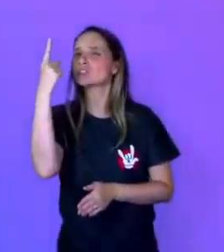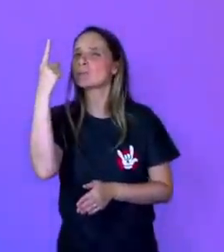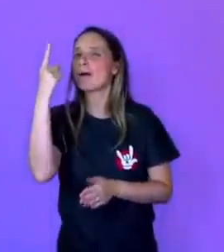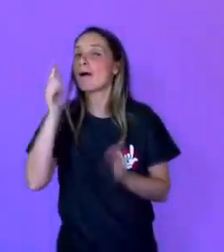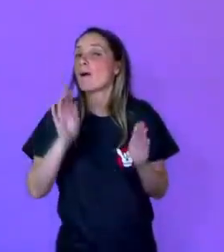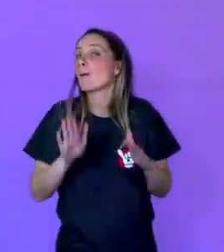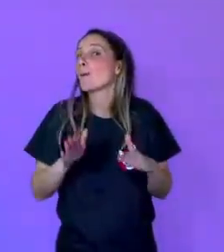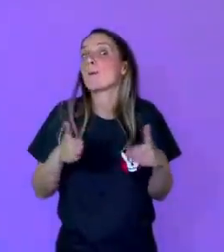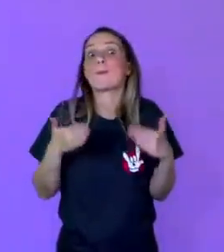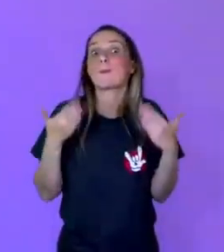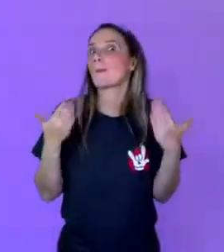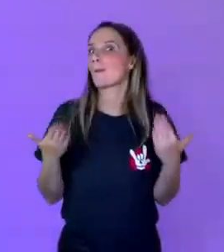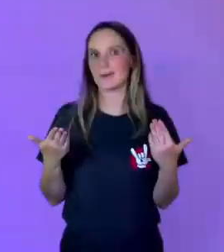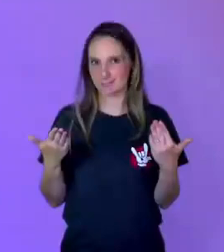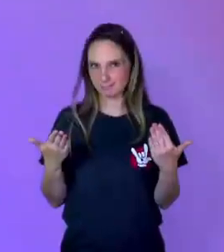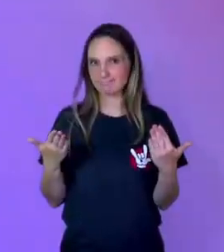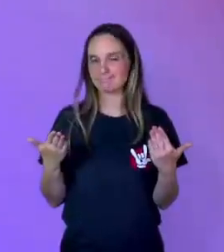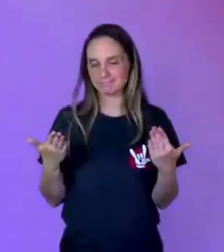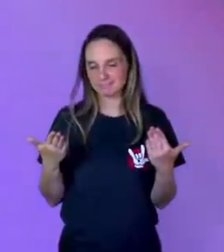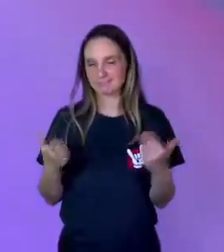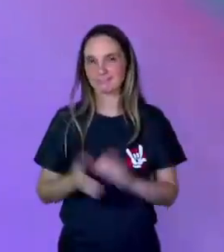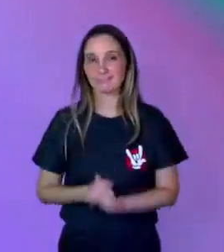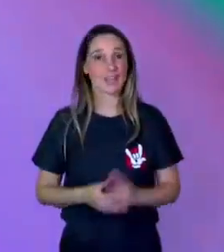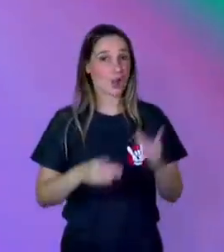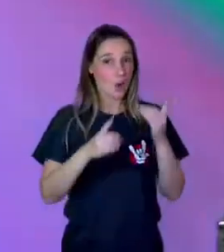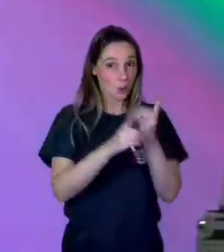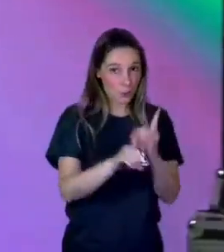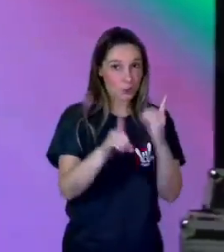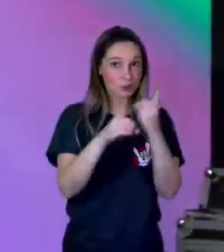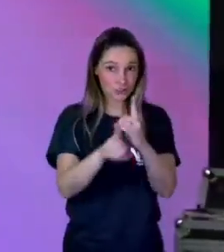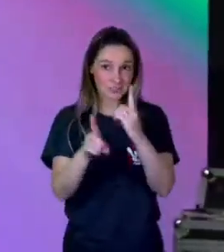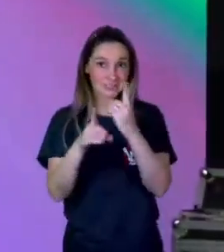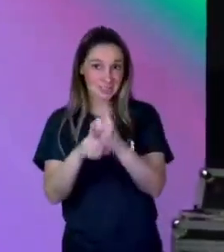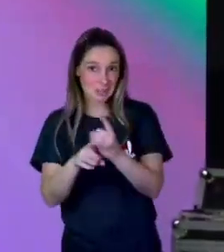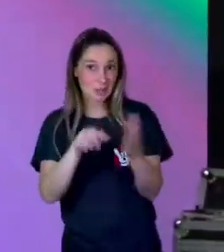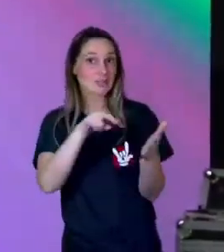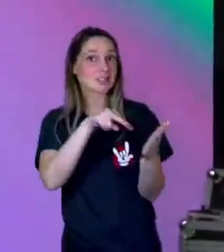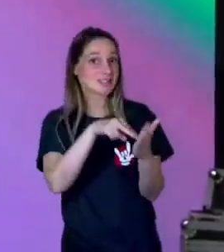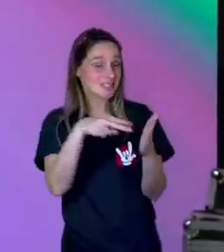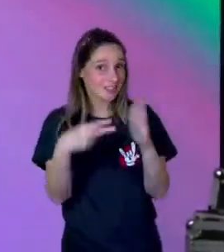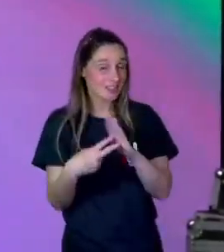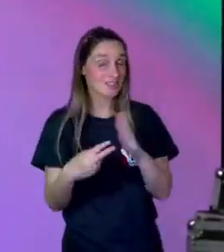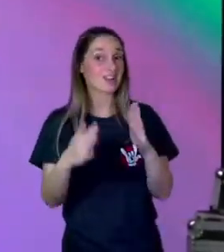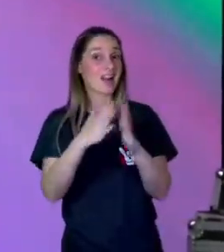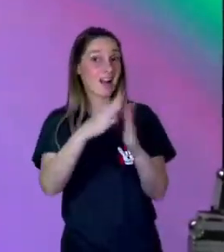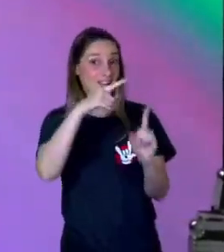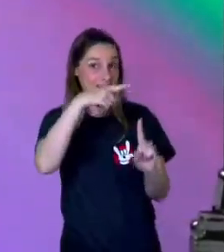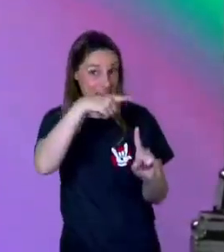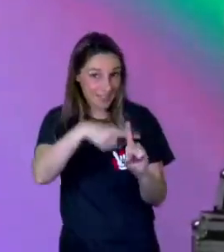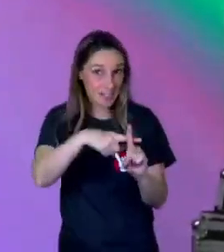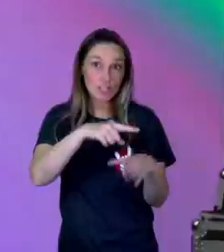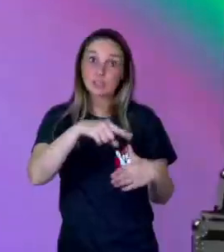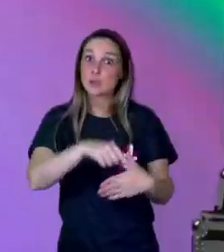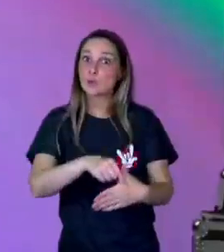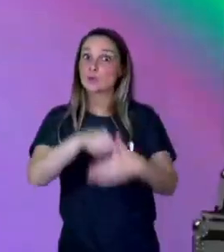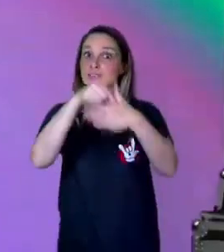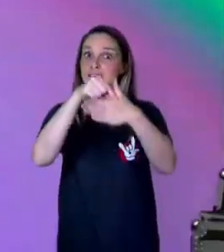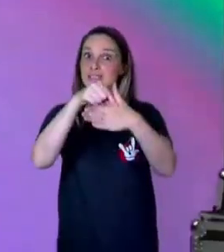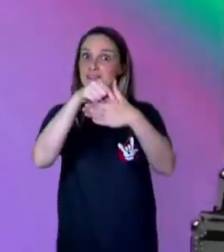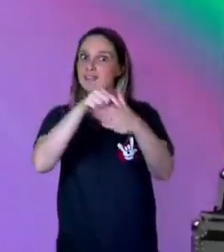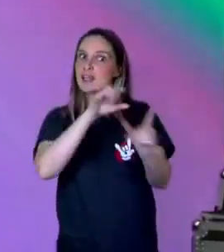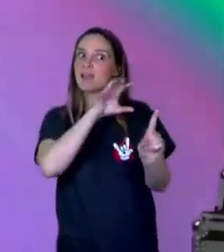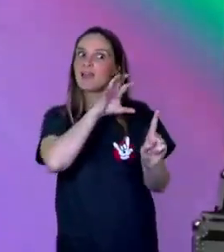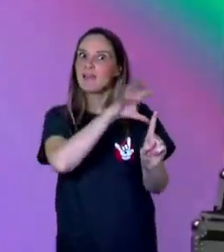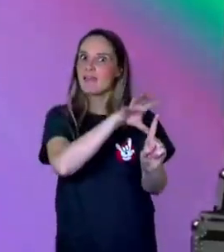E o incrível foi que os discípulos, a igreja de Cristo, essa é a igreja de Cristo, essa é a liderança da igreja de Cristo, esses são os caras que